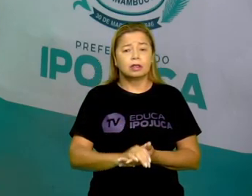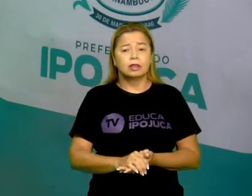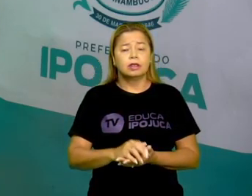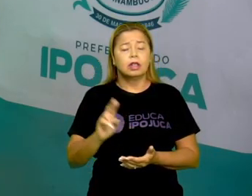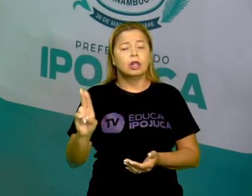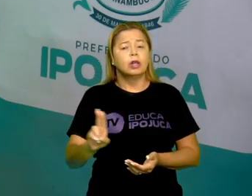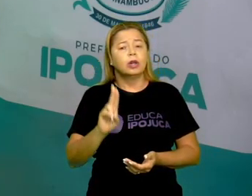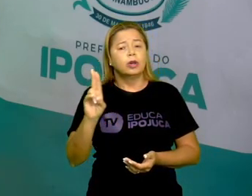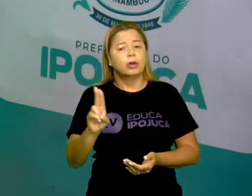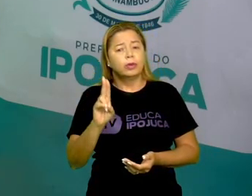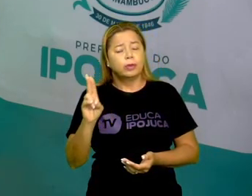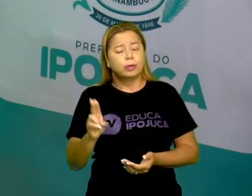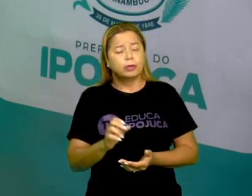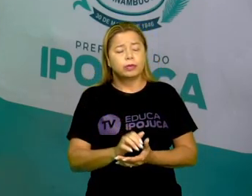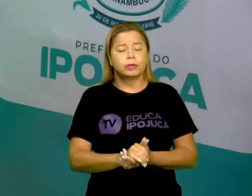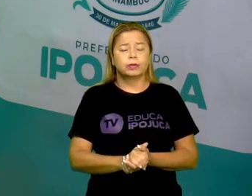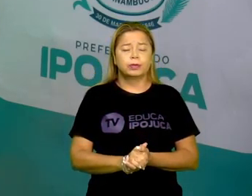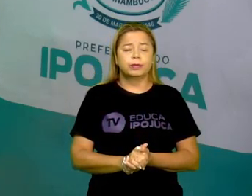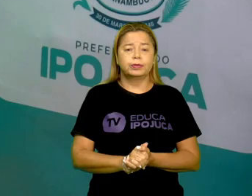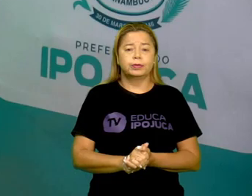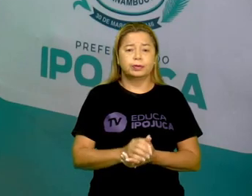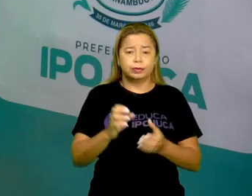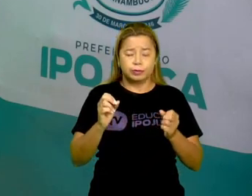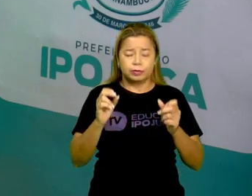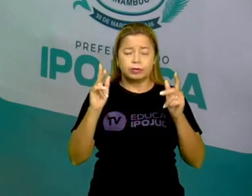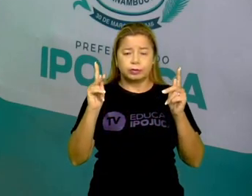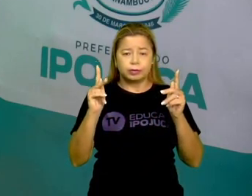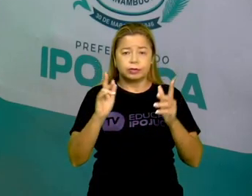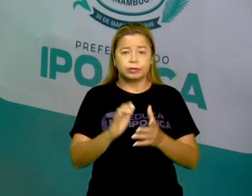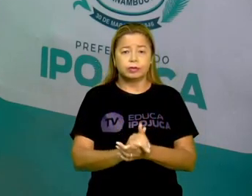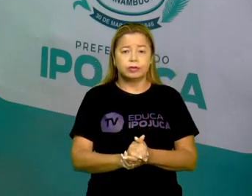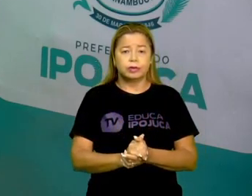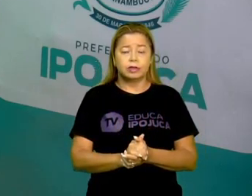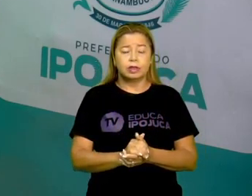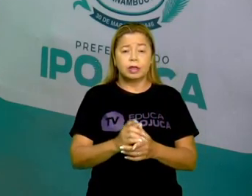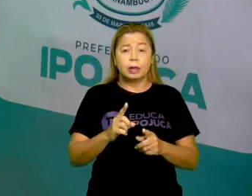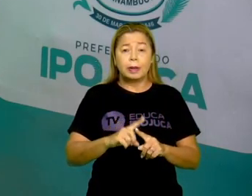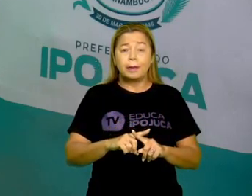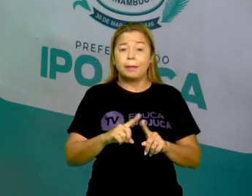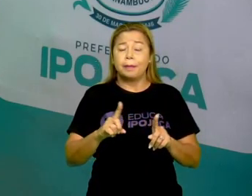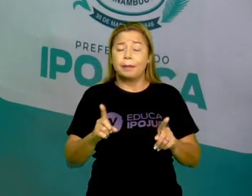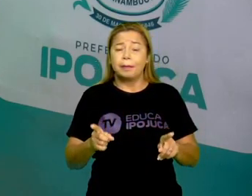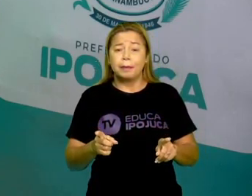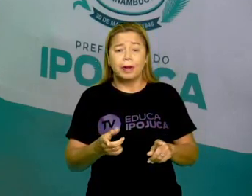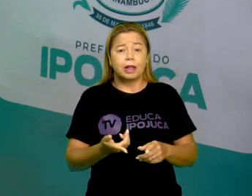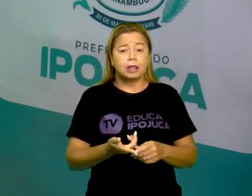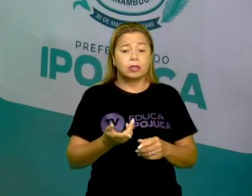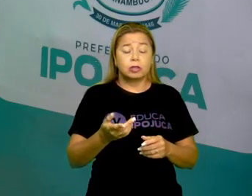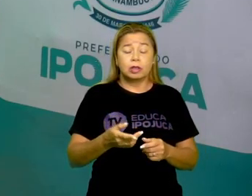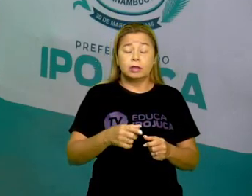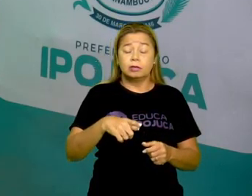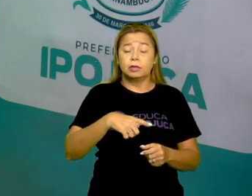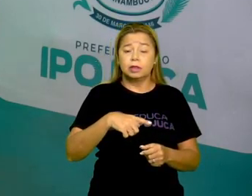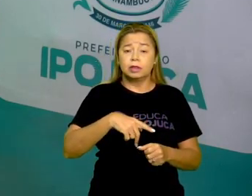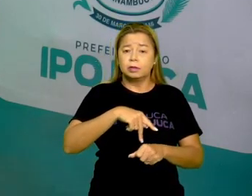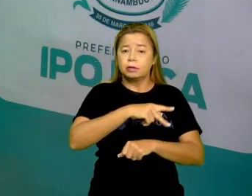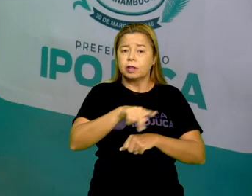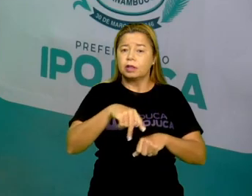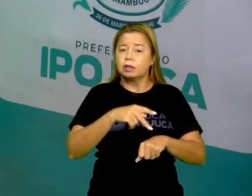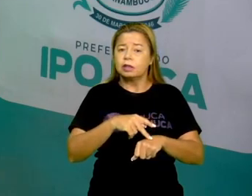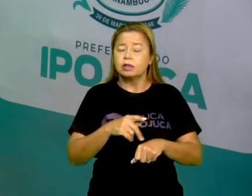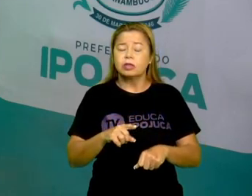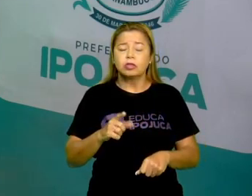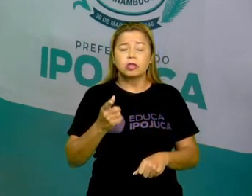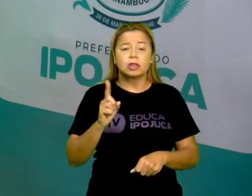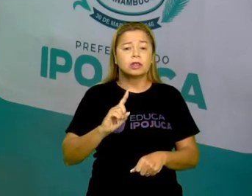utilizam essa unidade de medida, tá certo? Apesar dela não ser o padrão para o mundo todo, né? No Brasil,